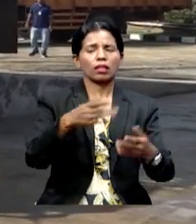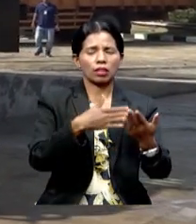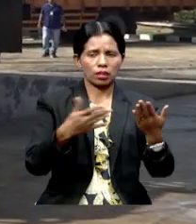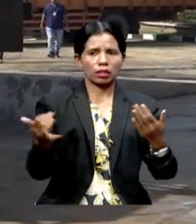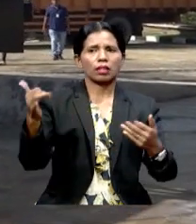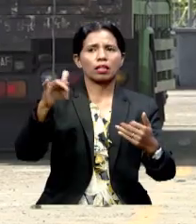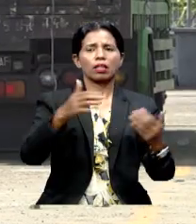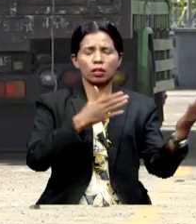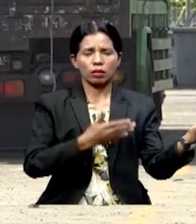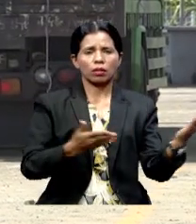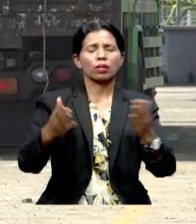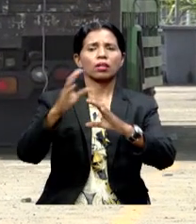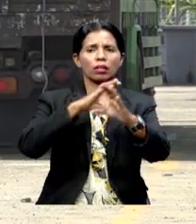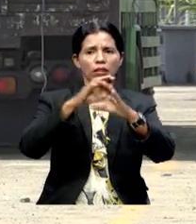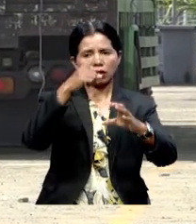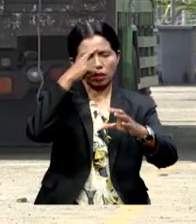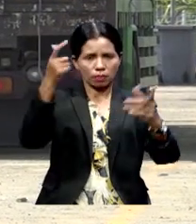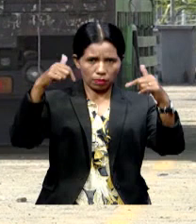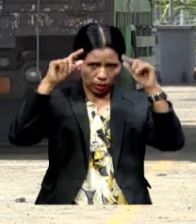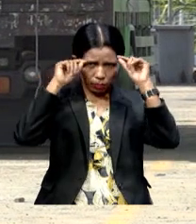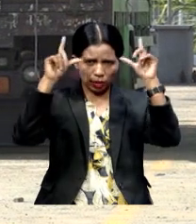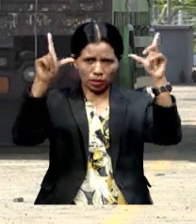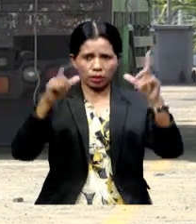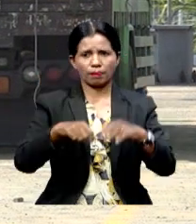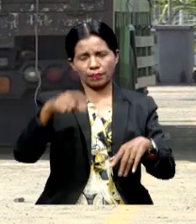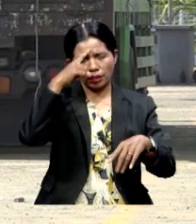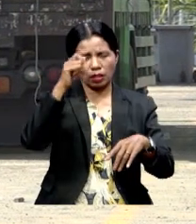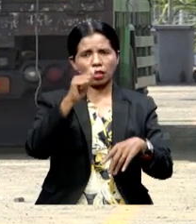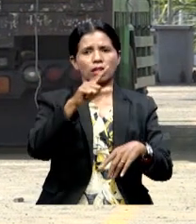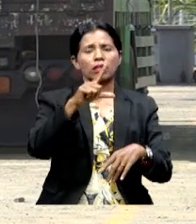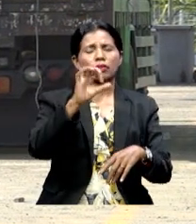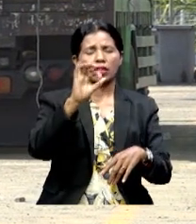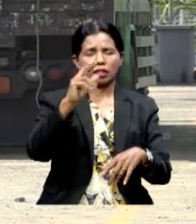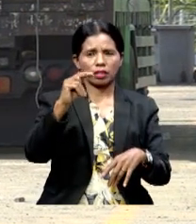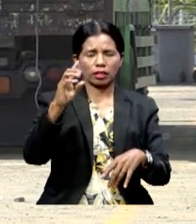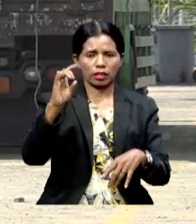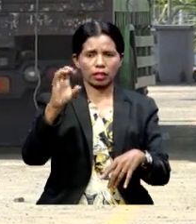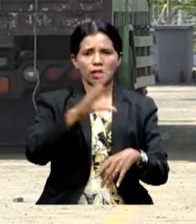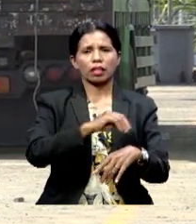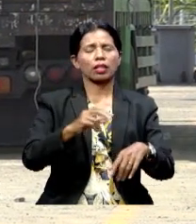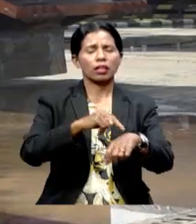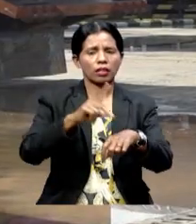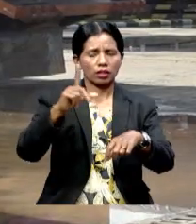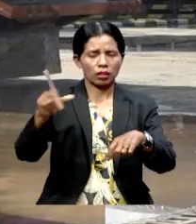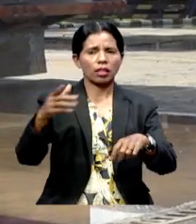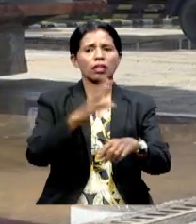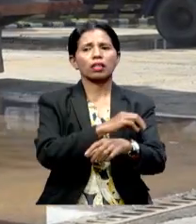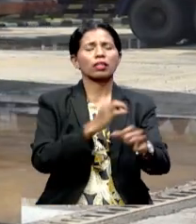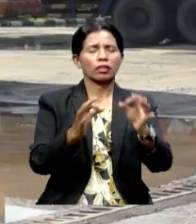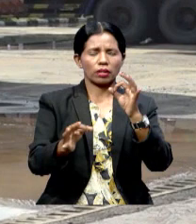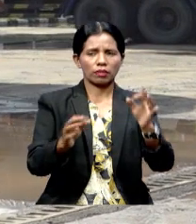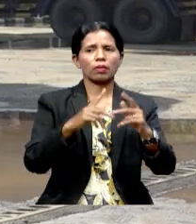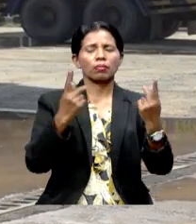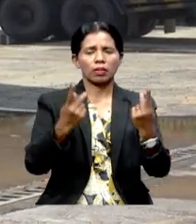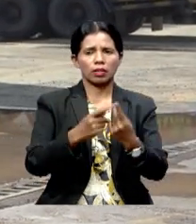Hirakne, Tula ou Camioneta Tamai Timor-Leste. Também Alfândega se aplica a taxa nacional e a fronteira terrestre, cara que a empresa